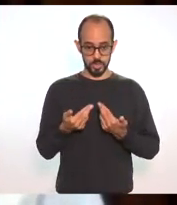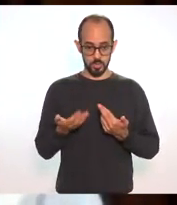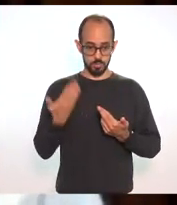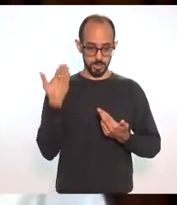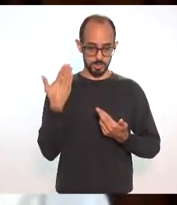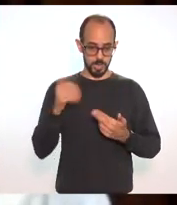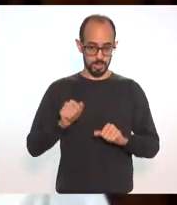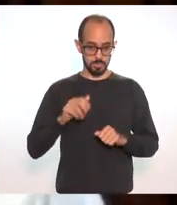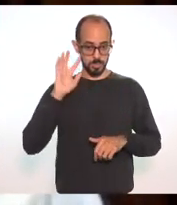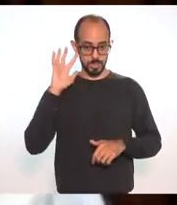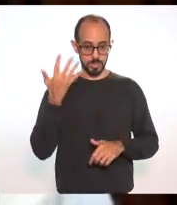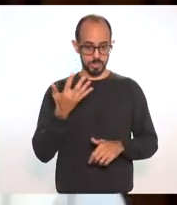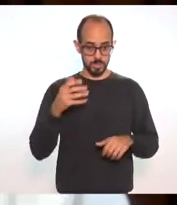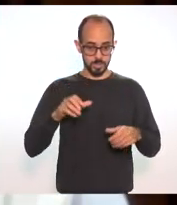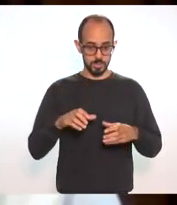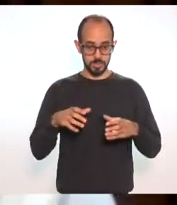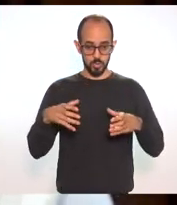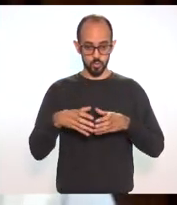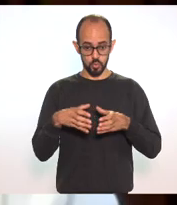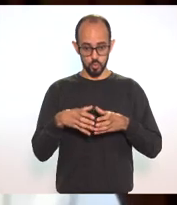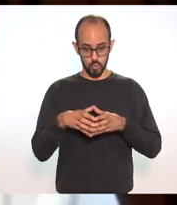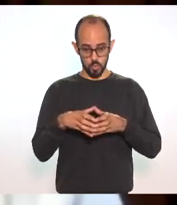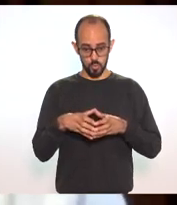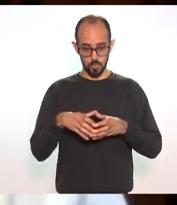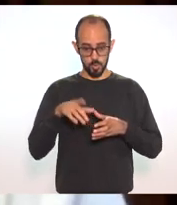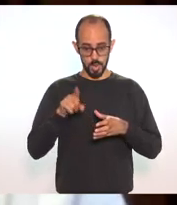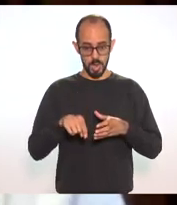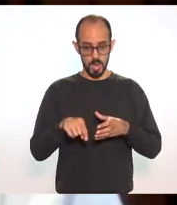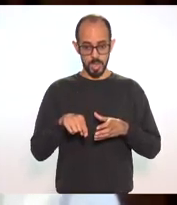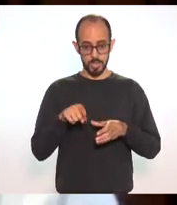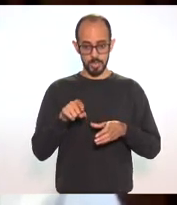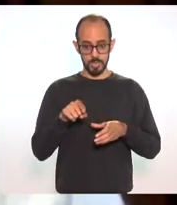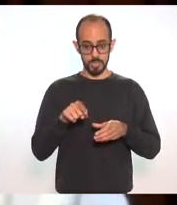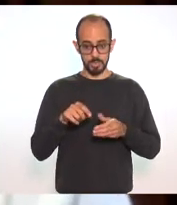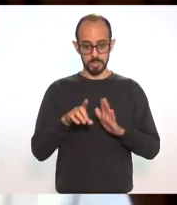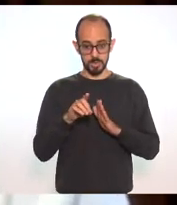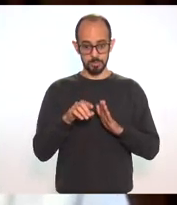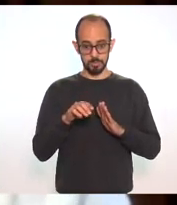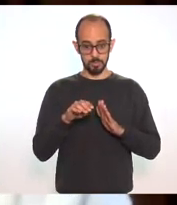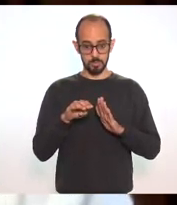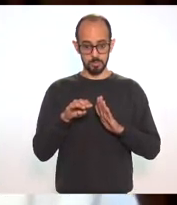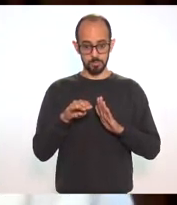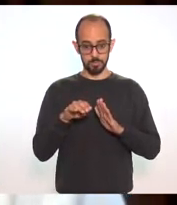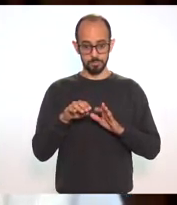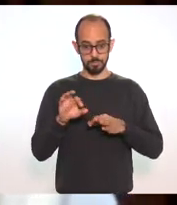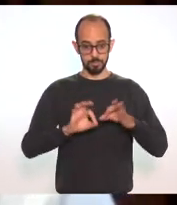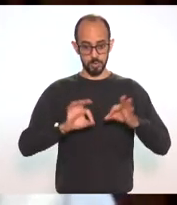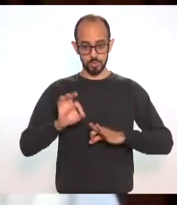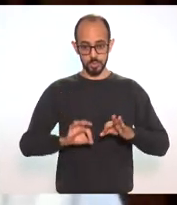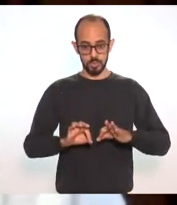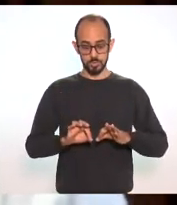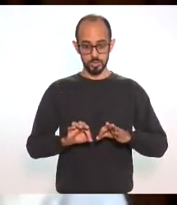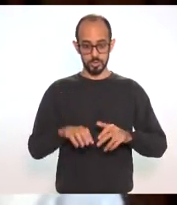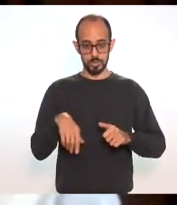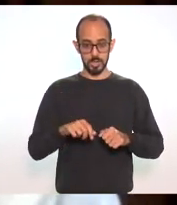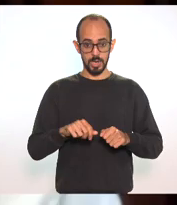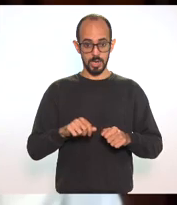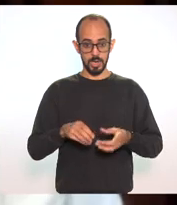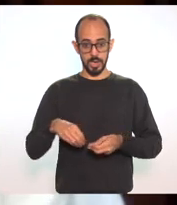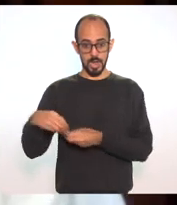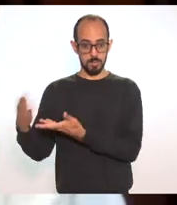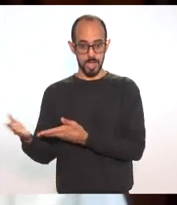do colegiado, encaminhada em votação, de que esse projeto seria encaminhado como baixa em diligência ao INEPAC.